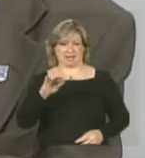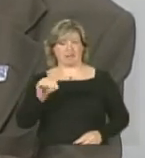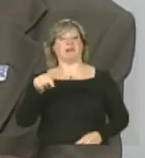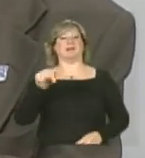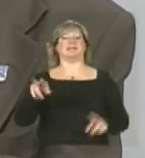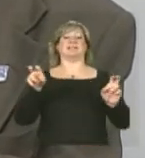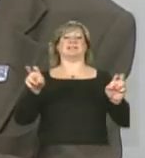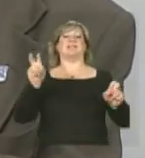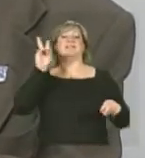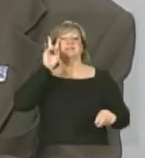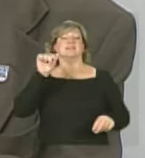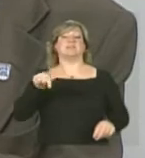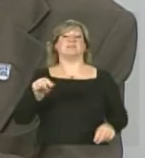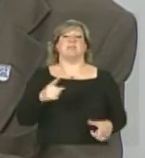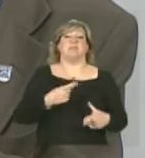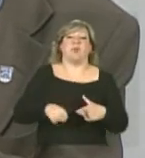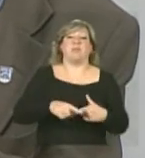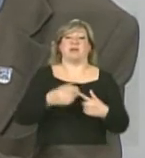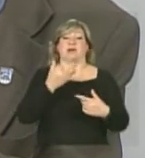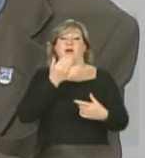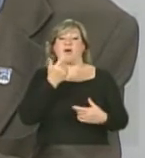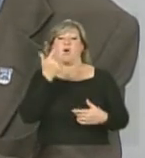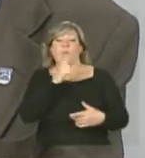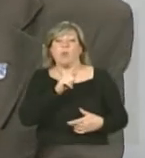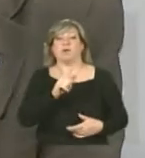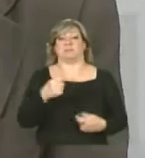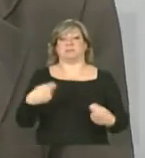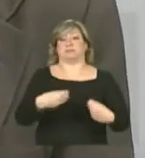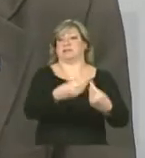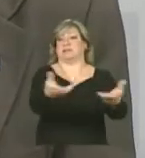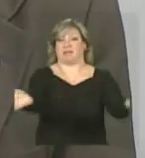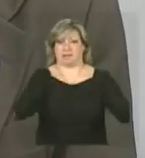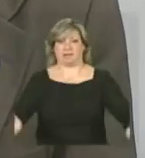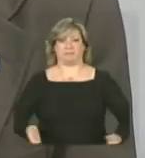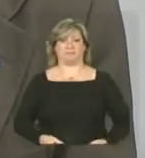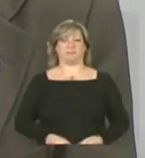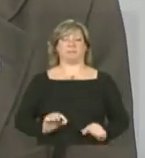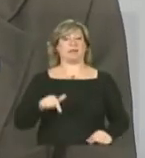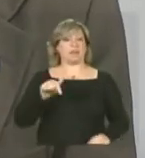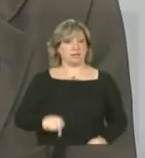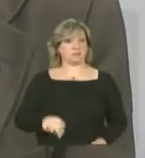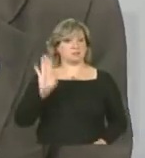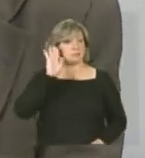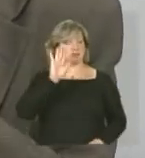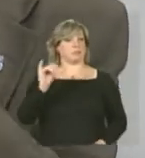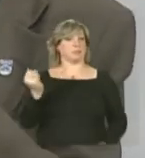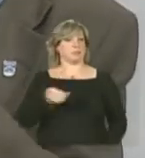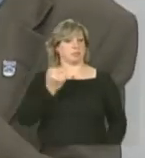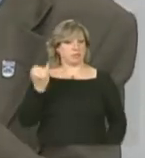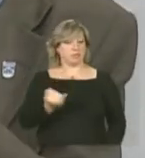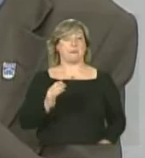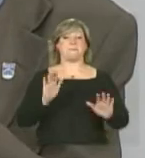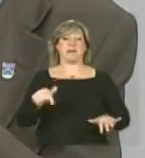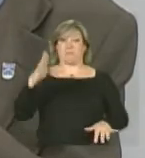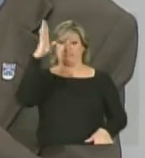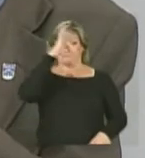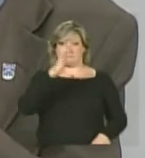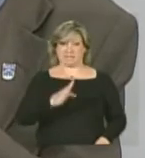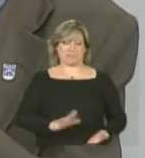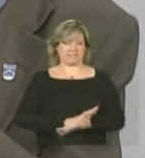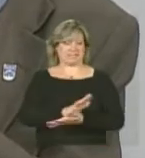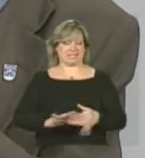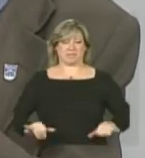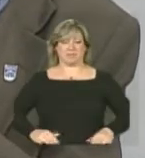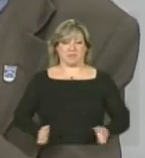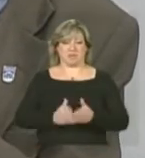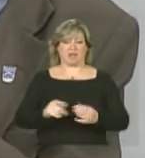da questão do acesso à alimentação, mas o componente acesso à alimentação é extremamente importante, mas o Brasil Sem Miséria vai buscar